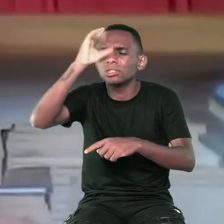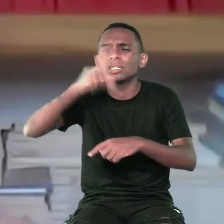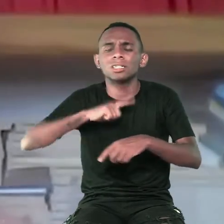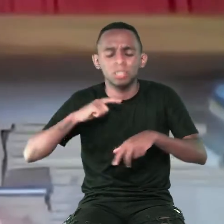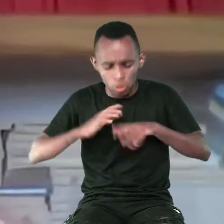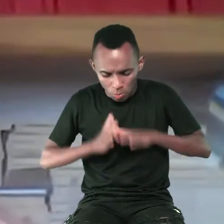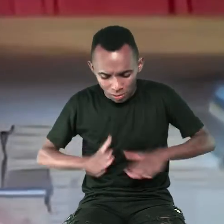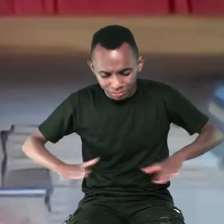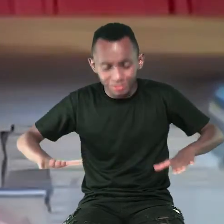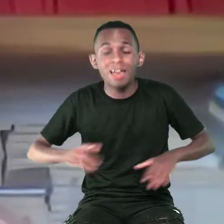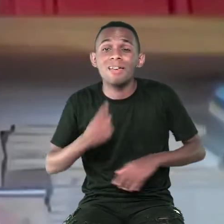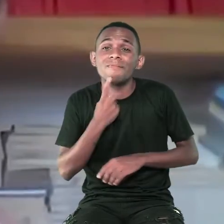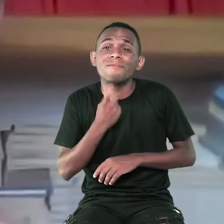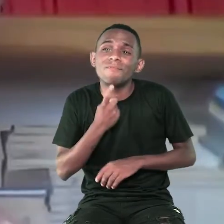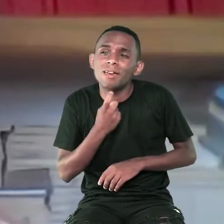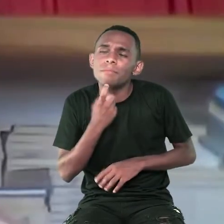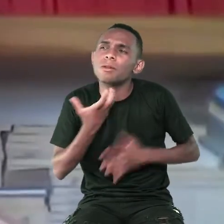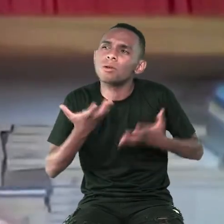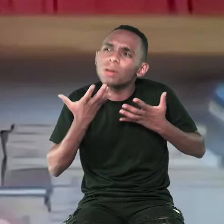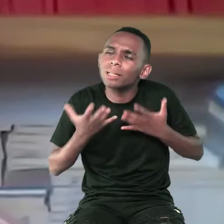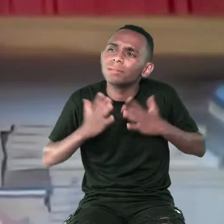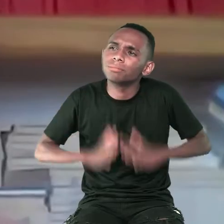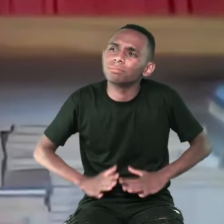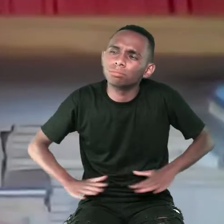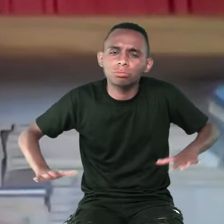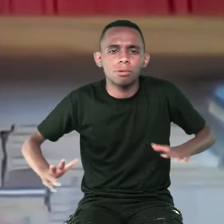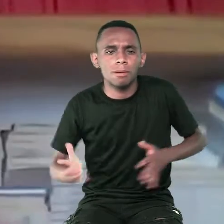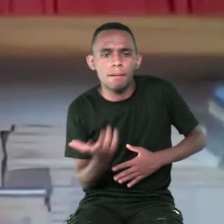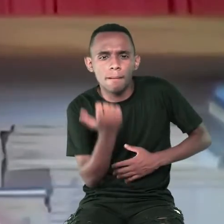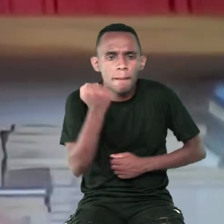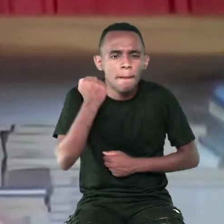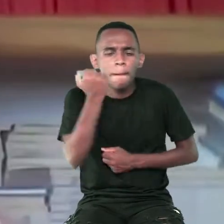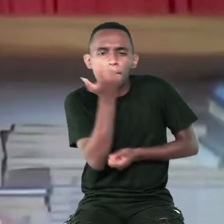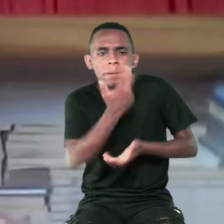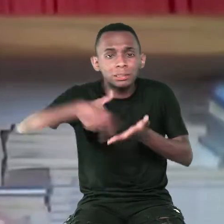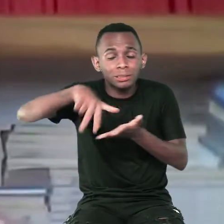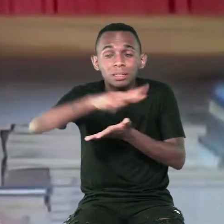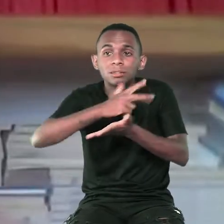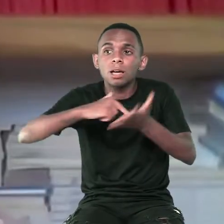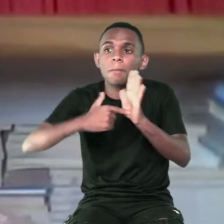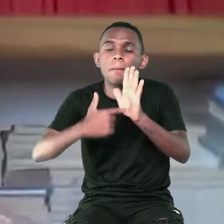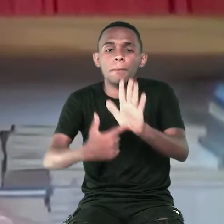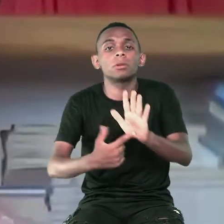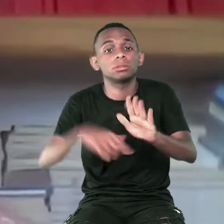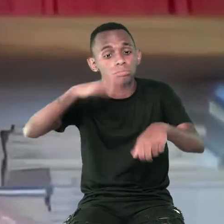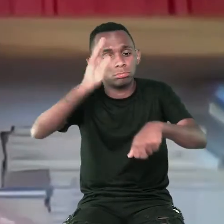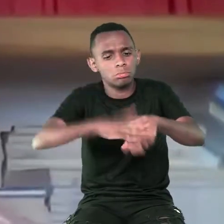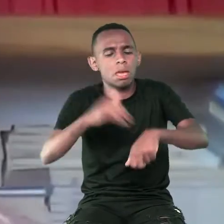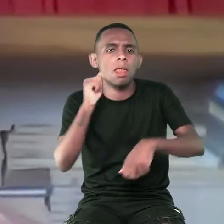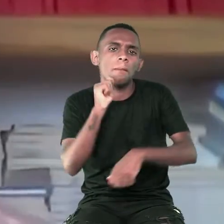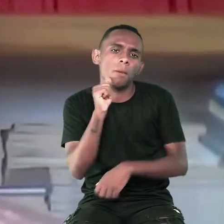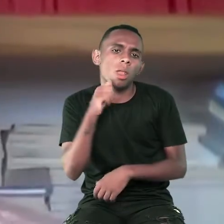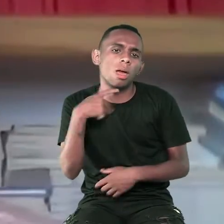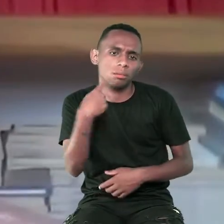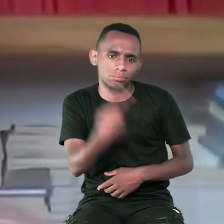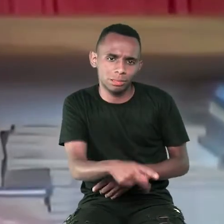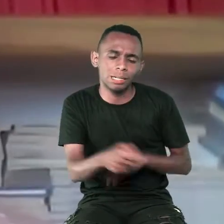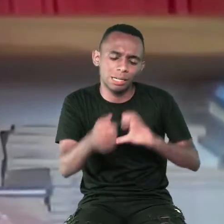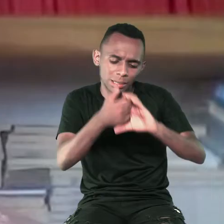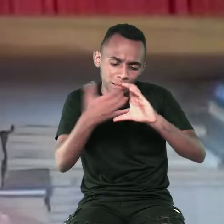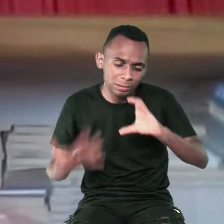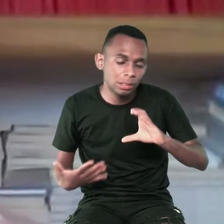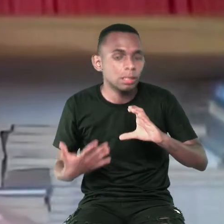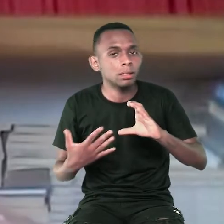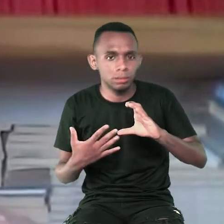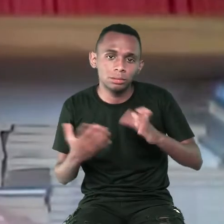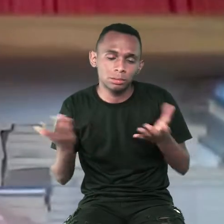vermelha, né, e como ela queria estar com aquela saia vermelha para dançar ali e tal, e mostrar como ela é feminina, né, porque mulher ela